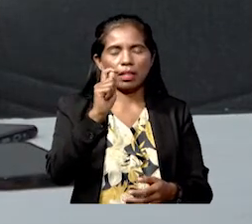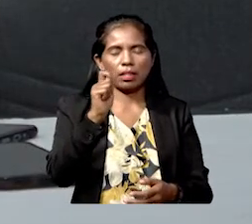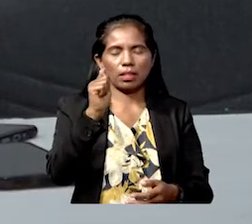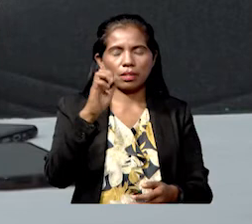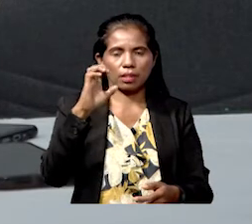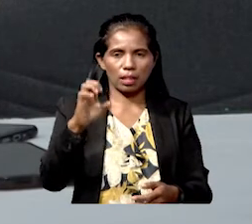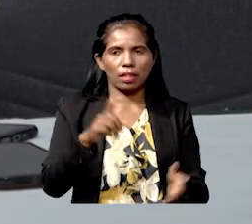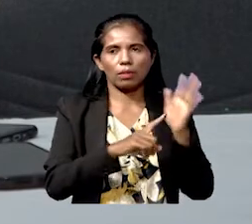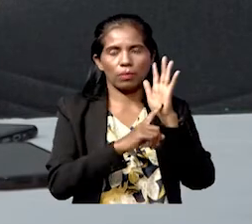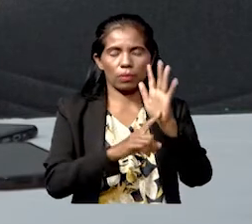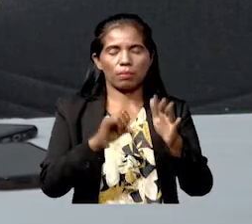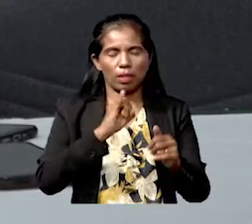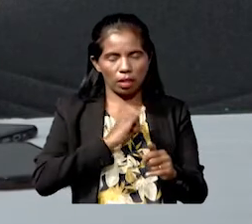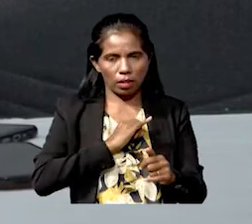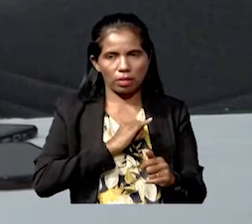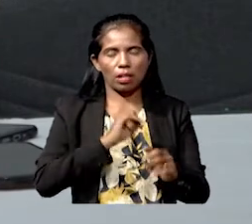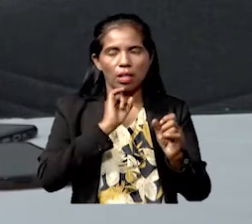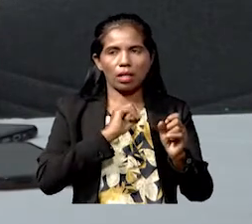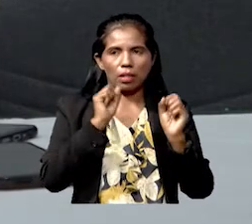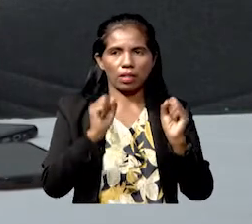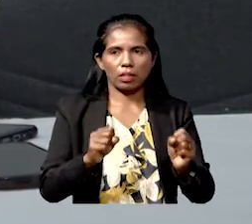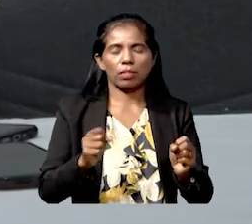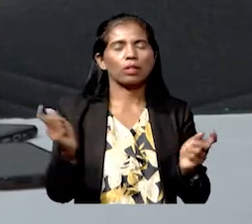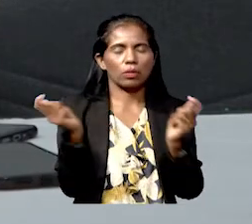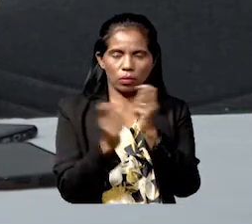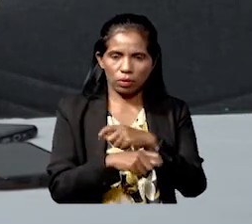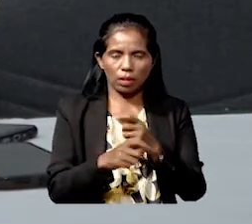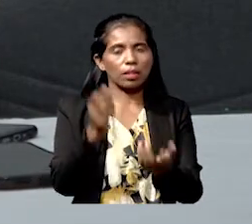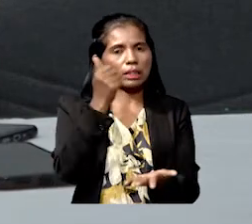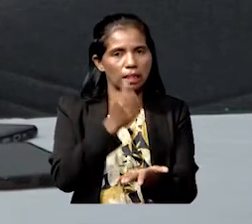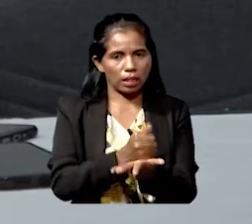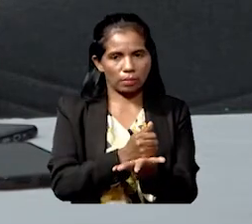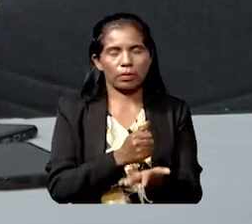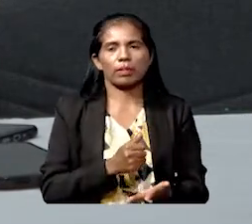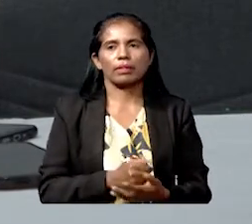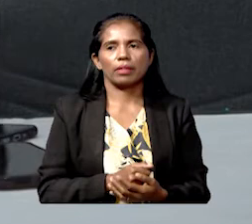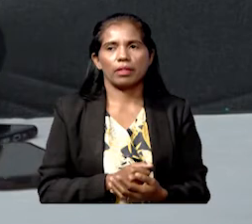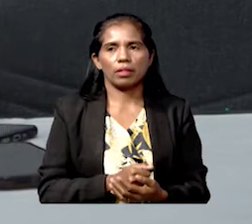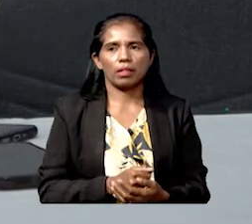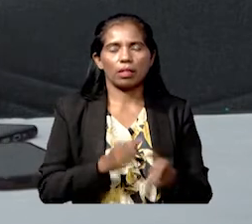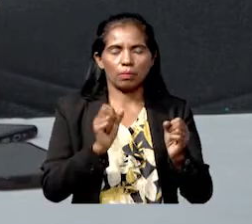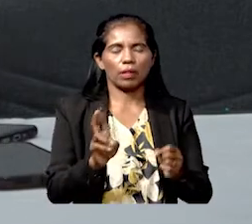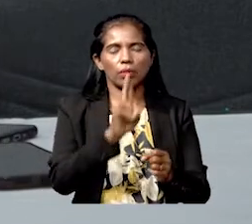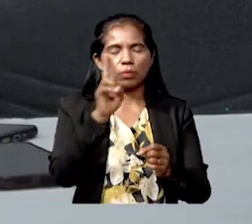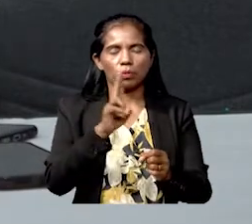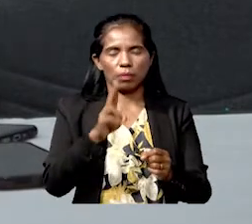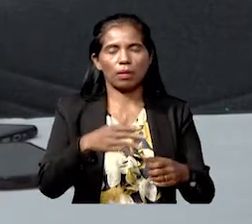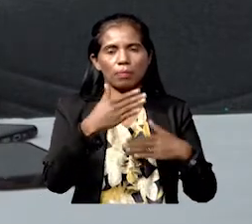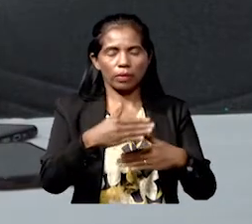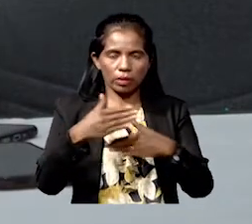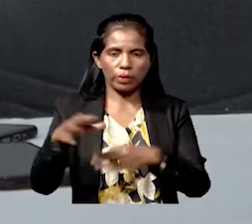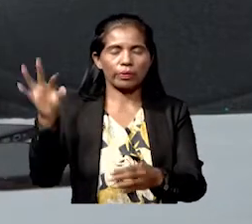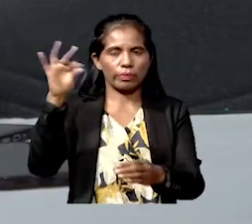informa que elas vai hau rasik e hau renta para depois troca que elas carimbo ida né, antes utiliza vai o processo de votação.